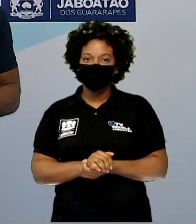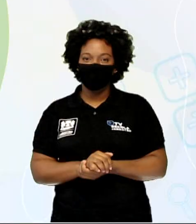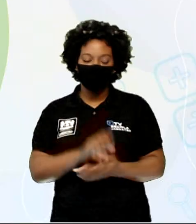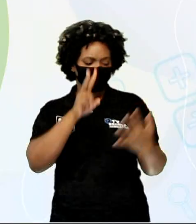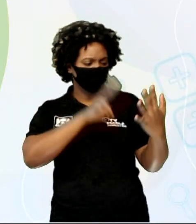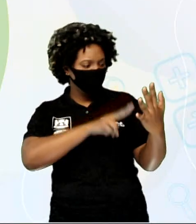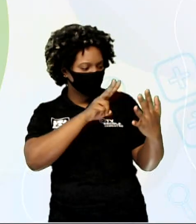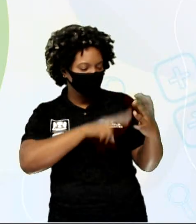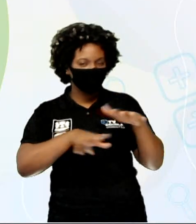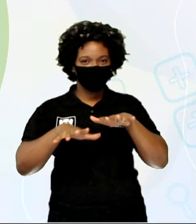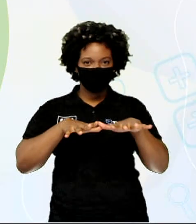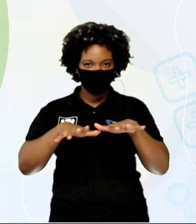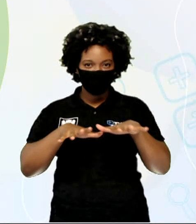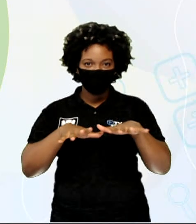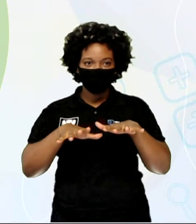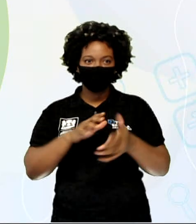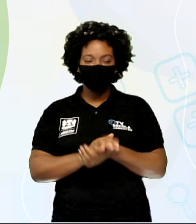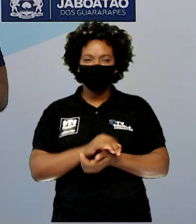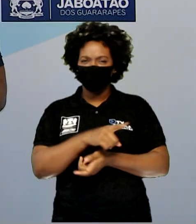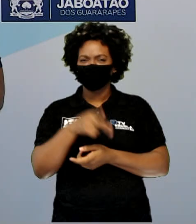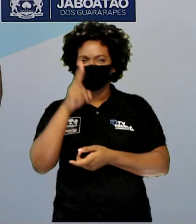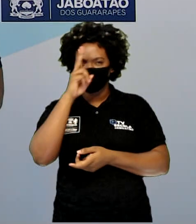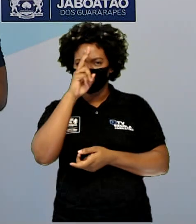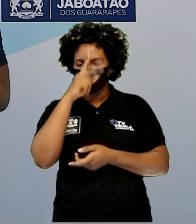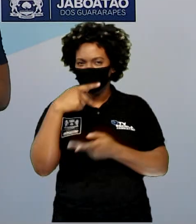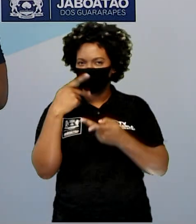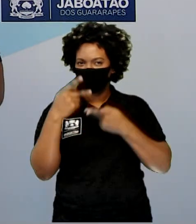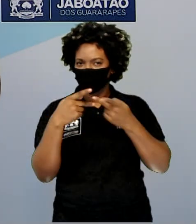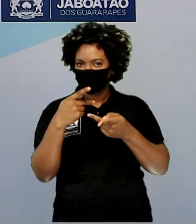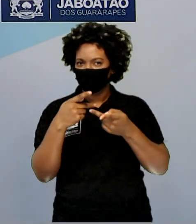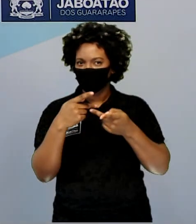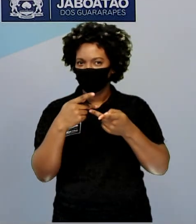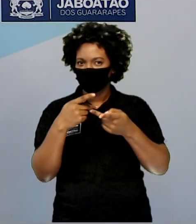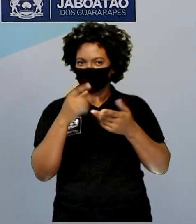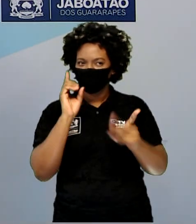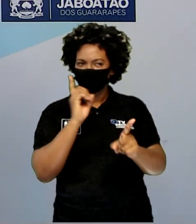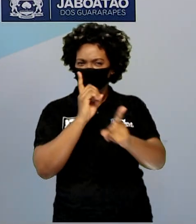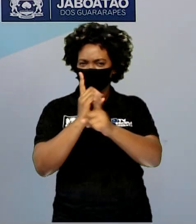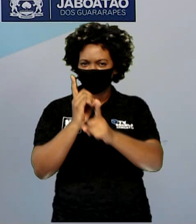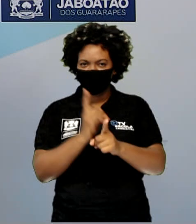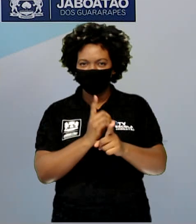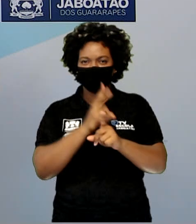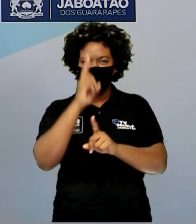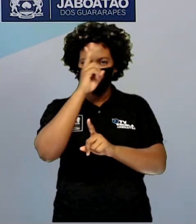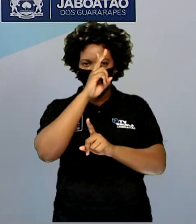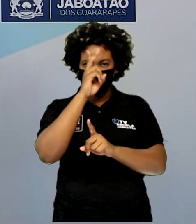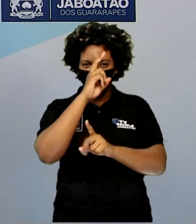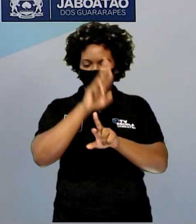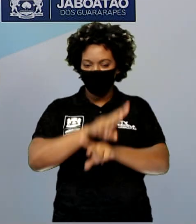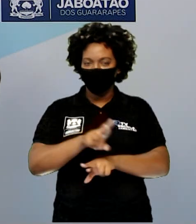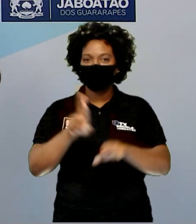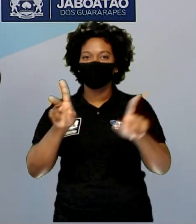bom? Então, lembra que eu falei a vocês que vamos identificar, relembrarmos